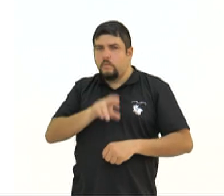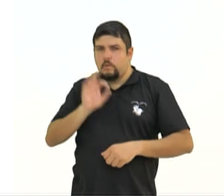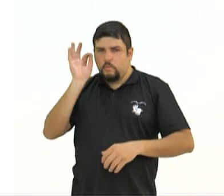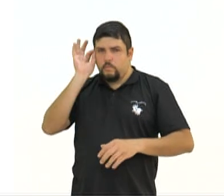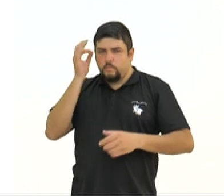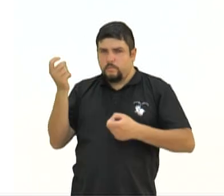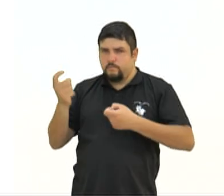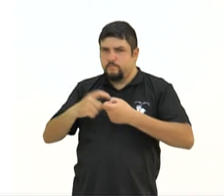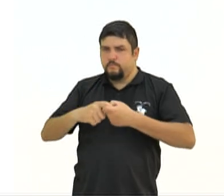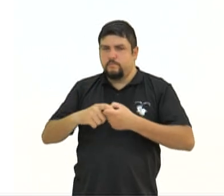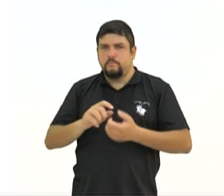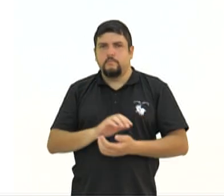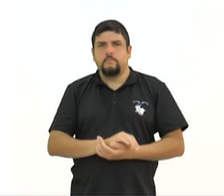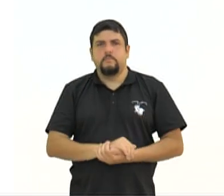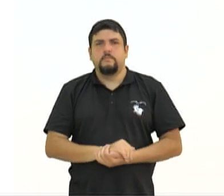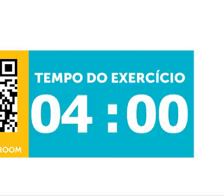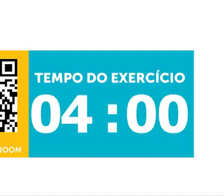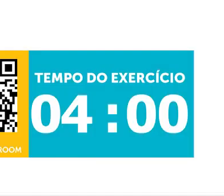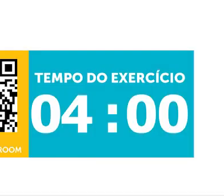já voltamos.